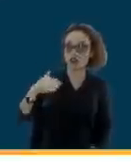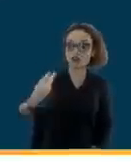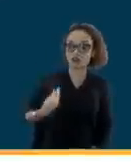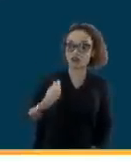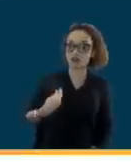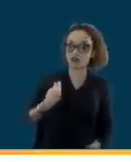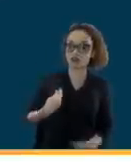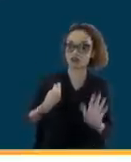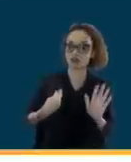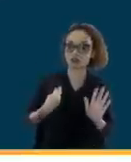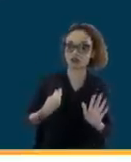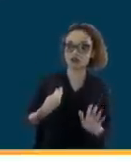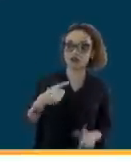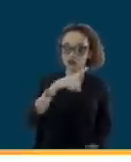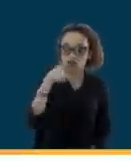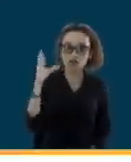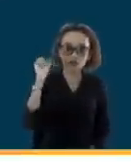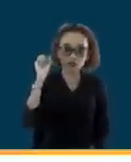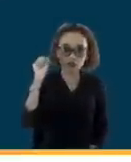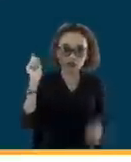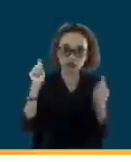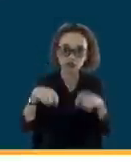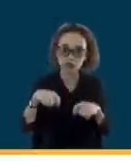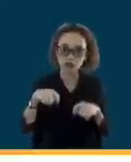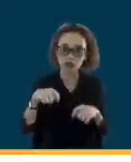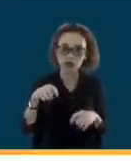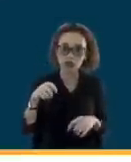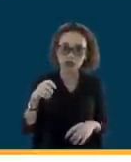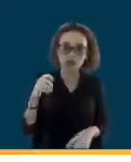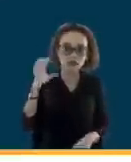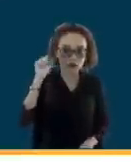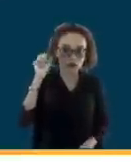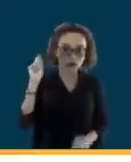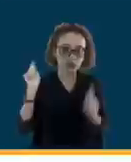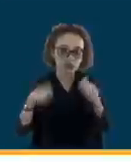estão me ouvindo? Ah, ok. Vocês estão me ouvindo?